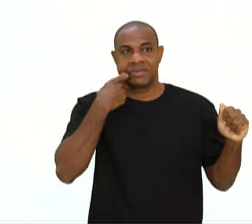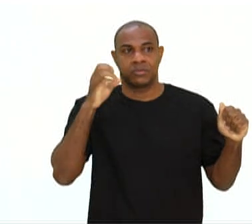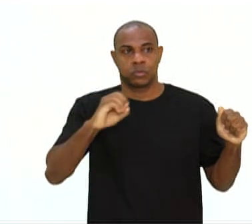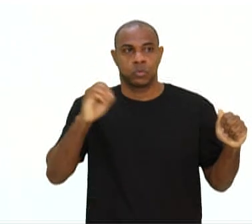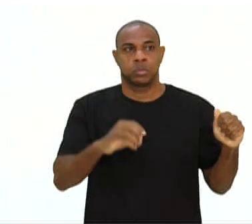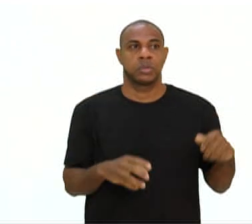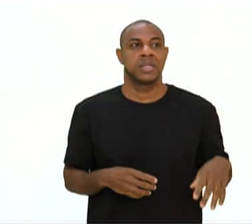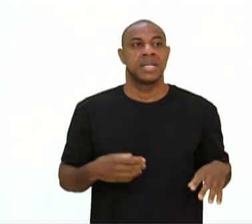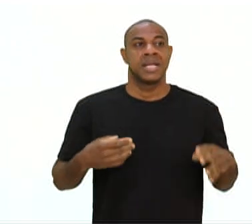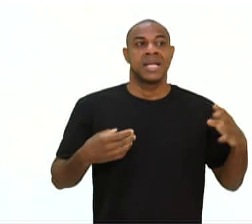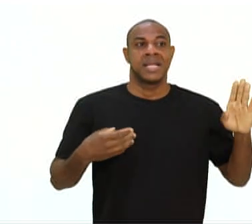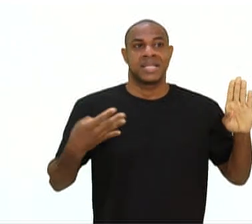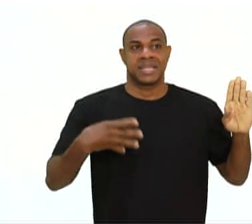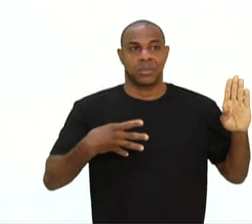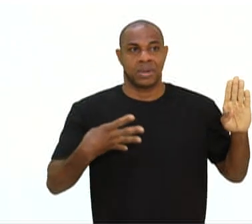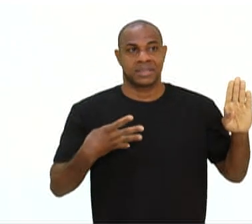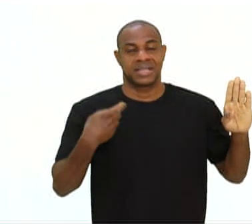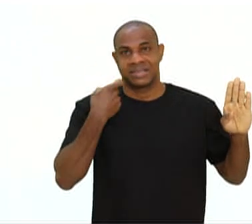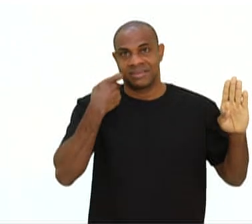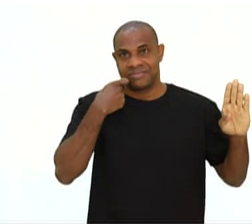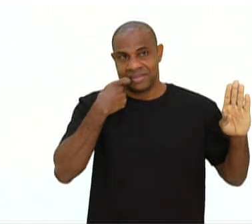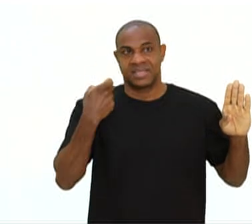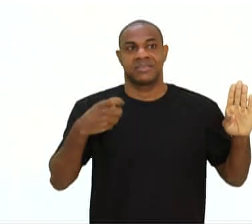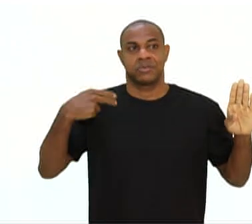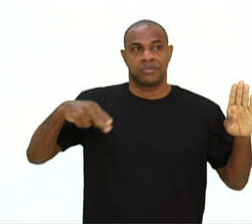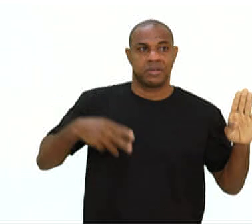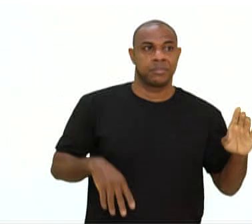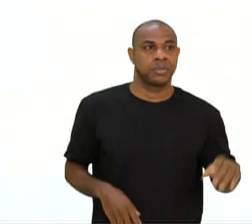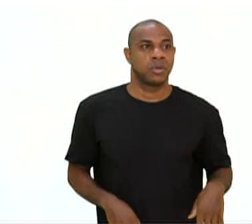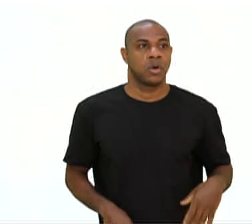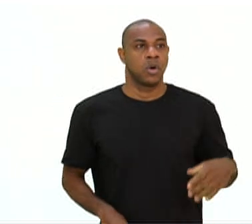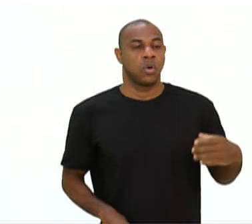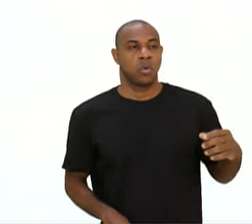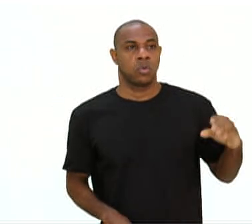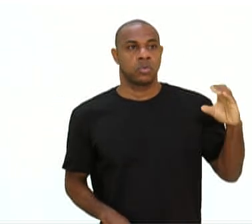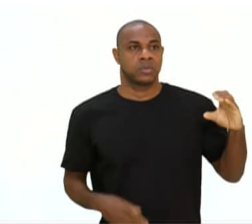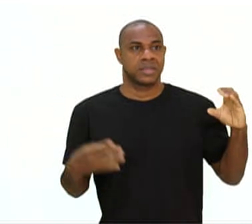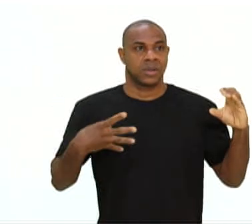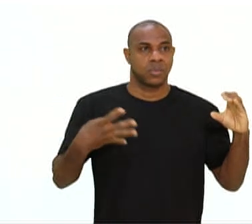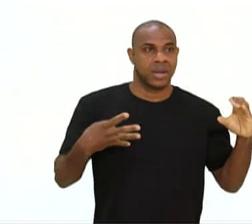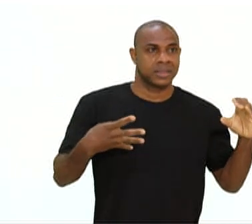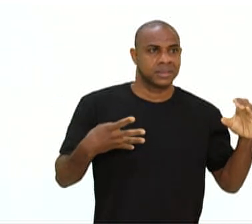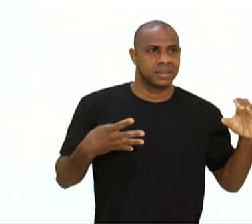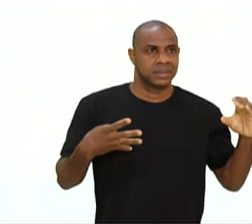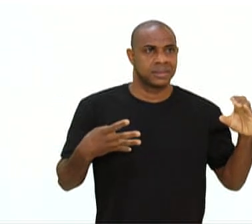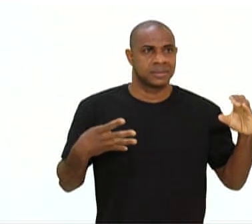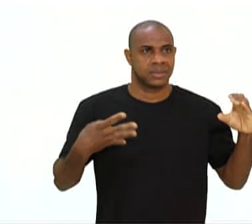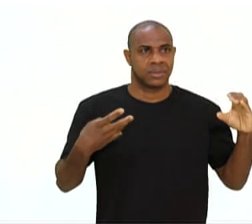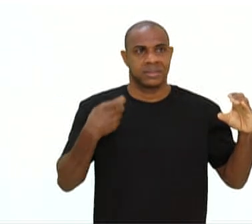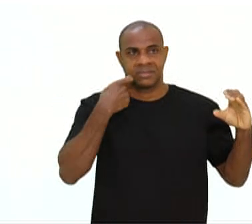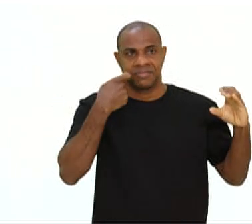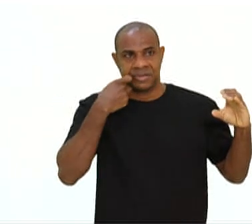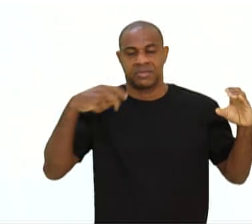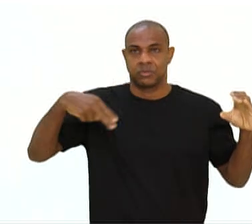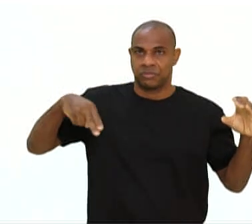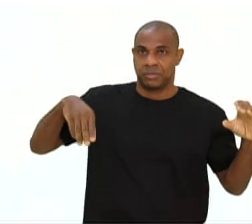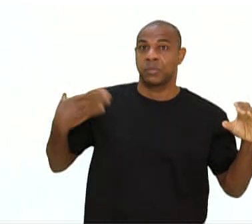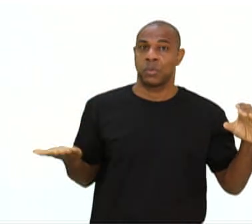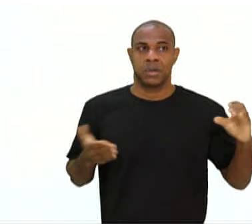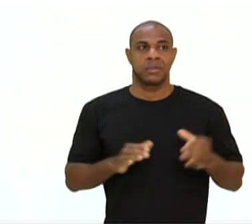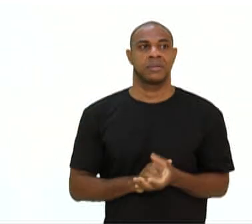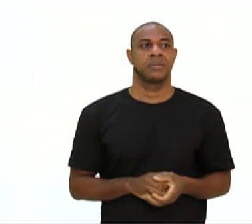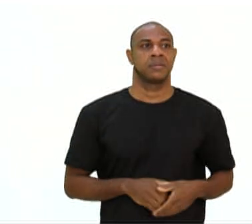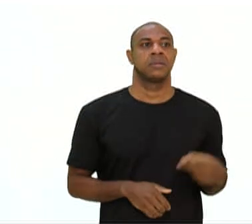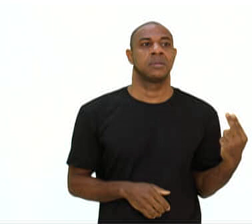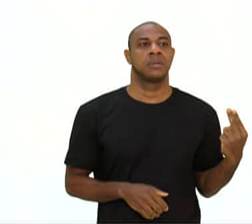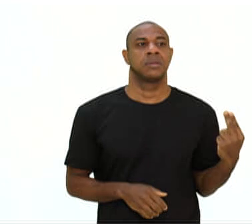terça-feira de novembro ou na quarta quinta de novembro. The Thanksgiving Day dinner needs to have, que é obrigatório, que é necessário